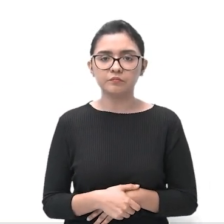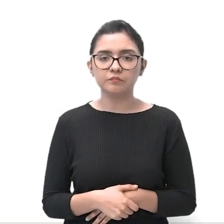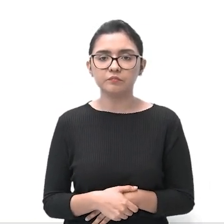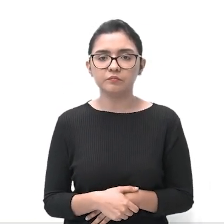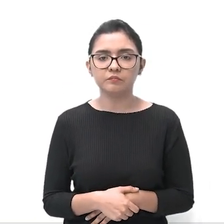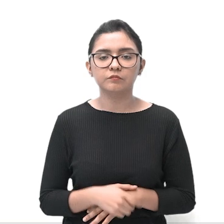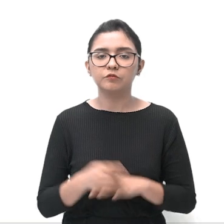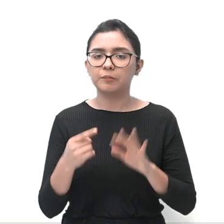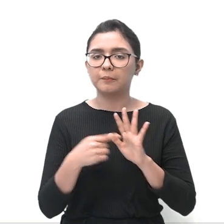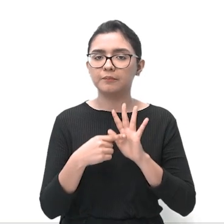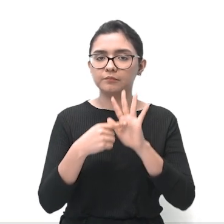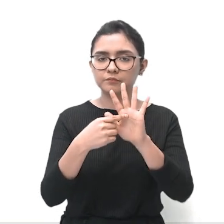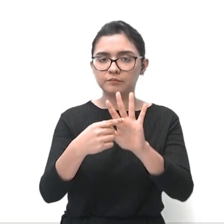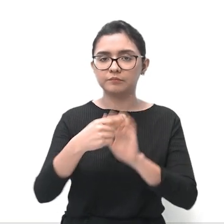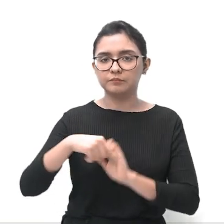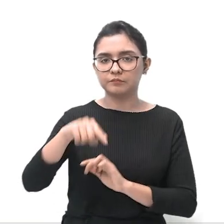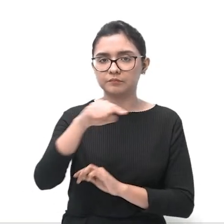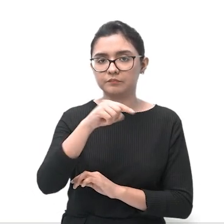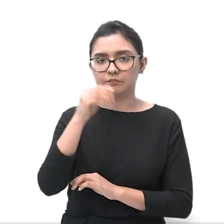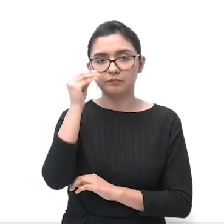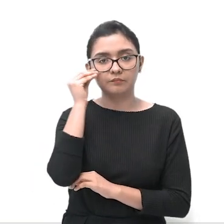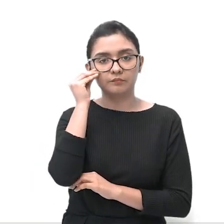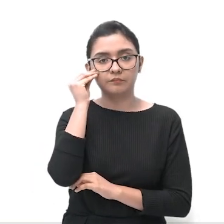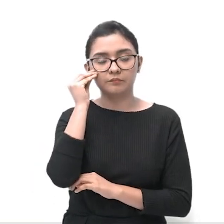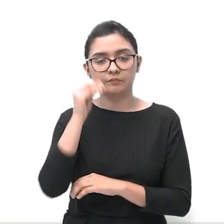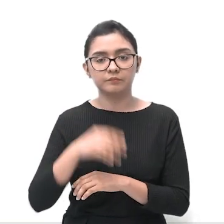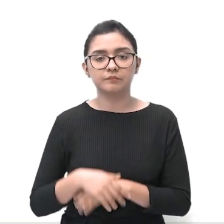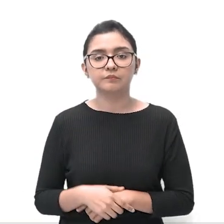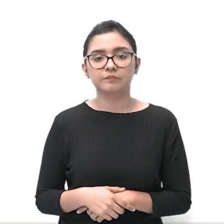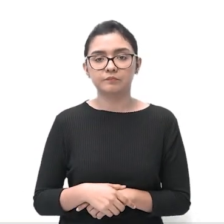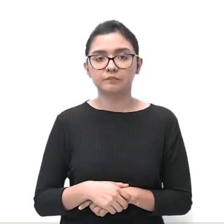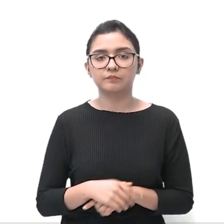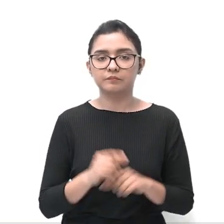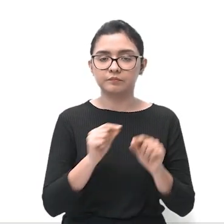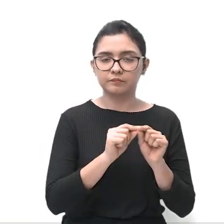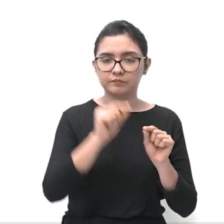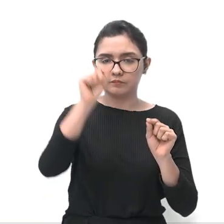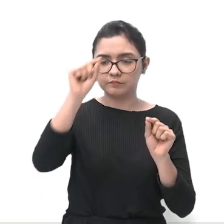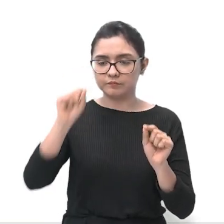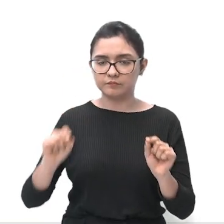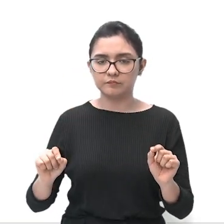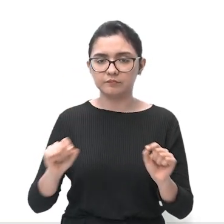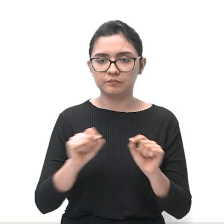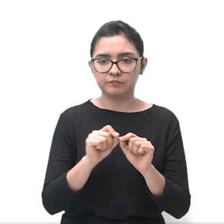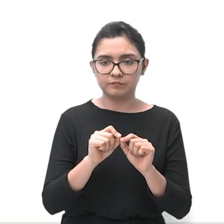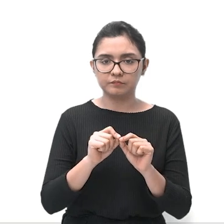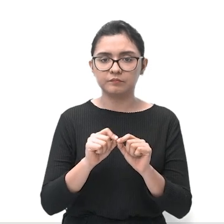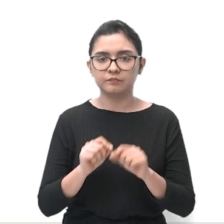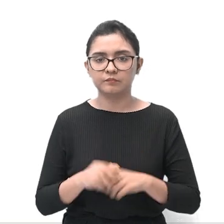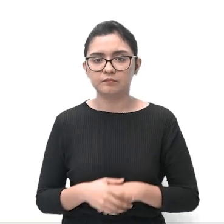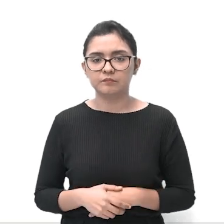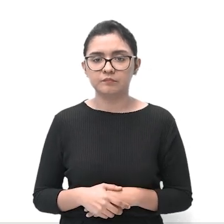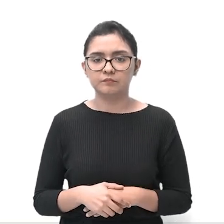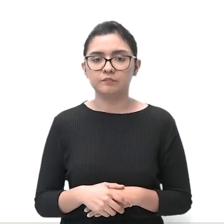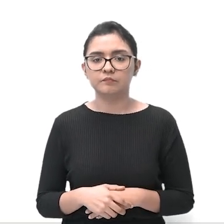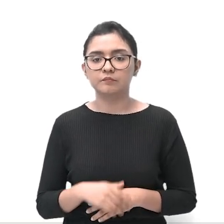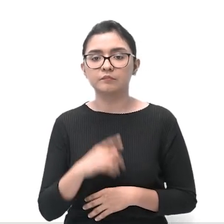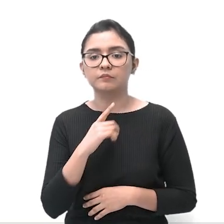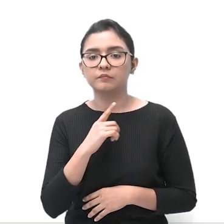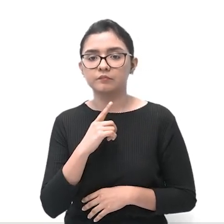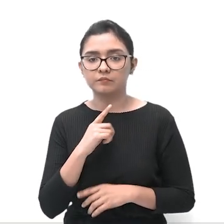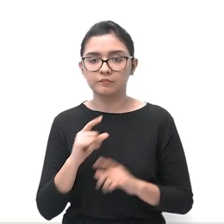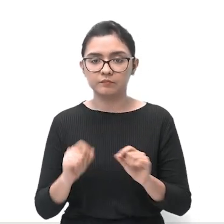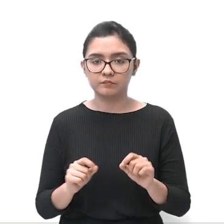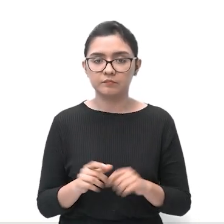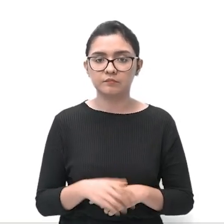e exibir aqui as circunferências, né, que foram feitas aqui, ó, nós vamos ter, ó,